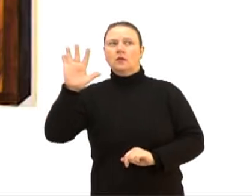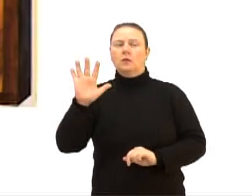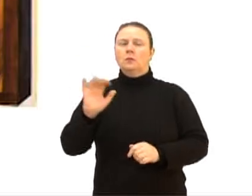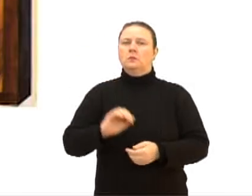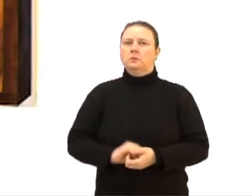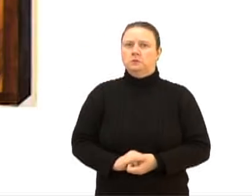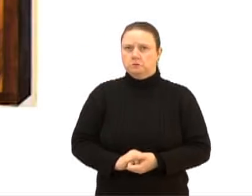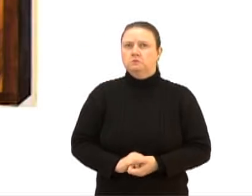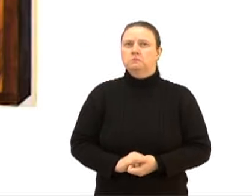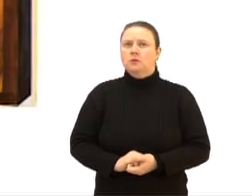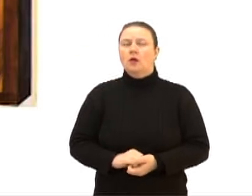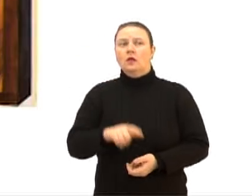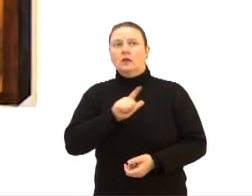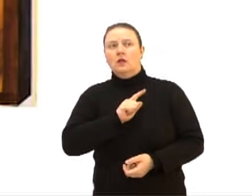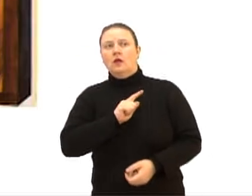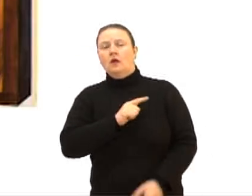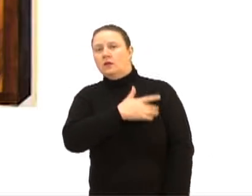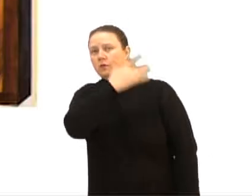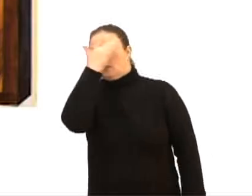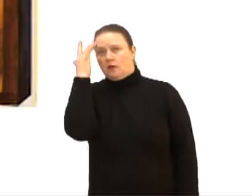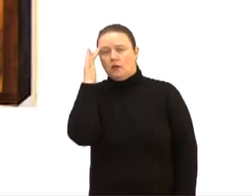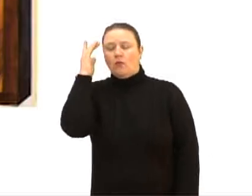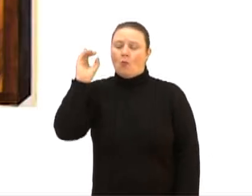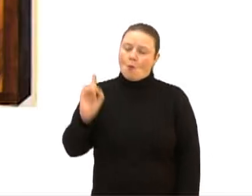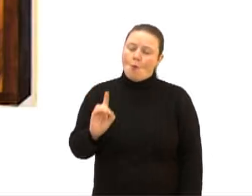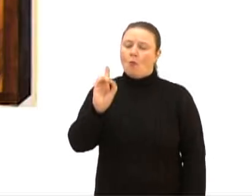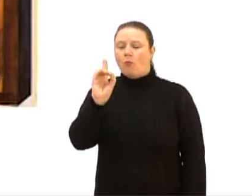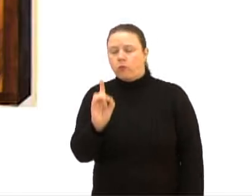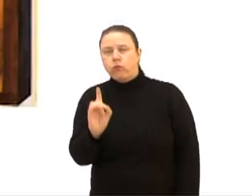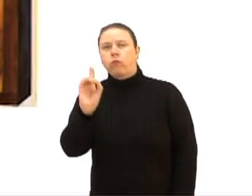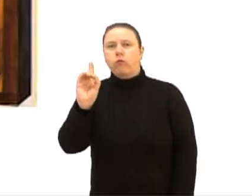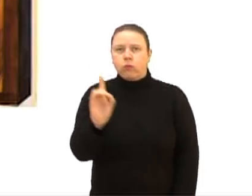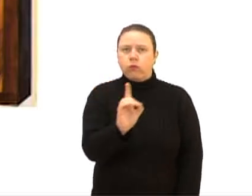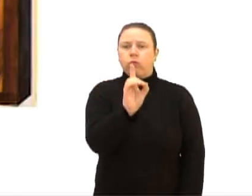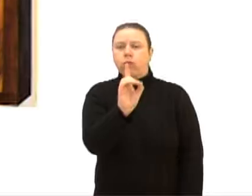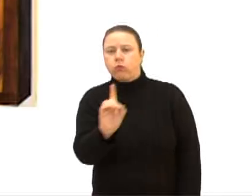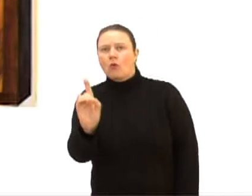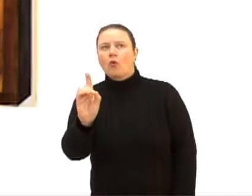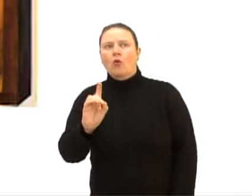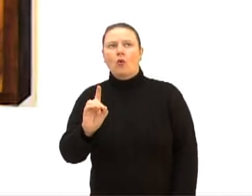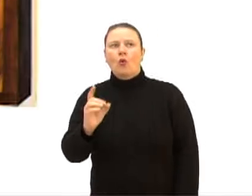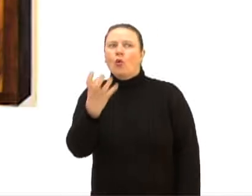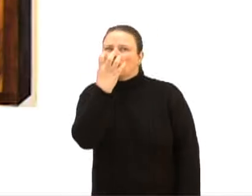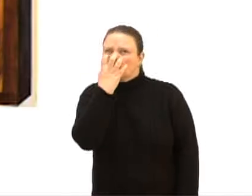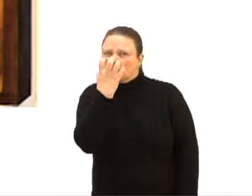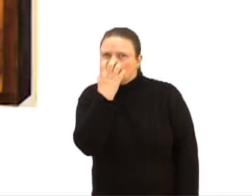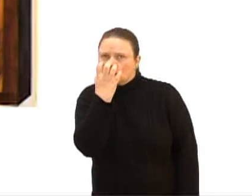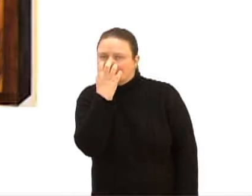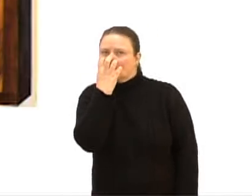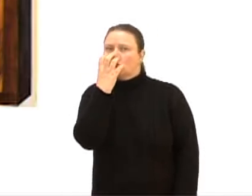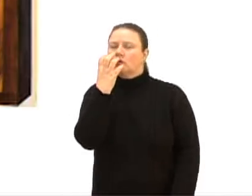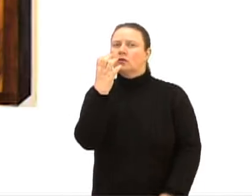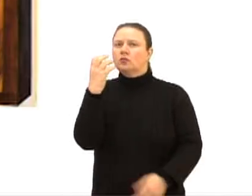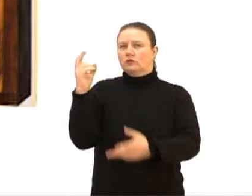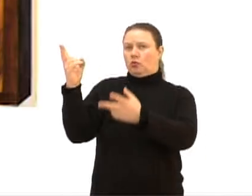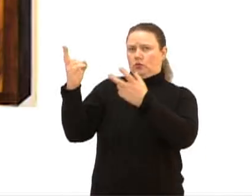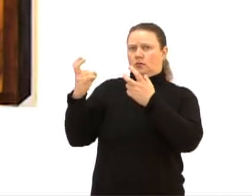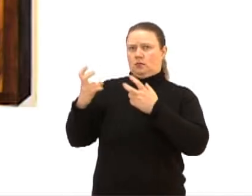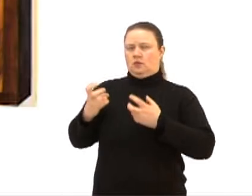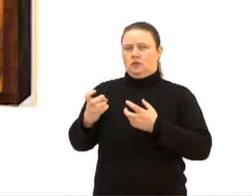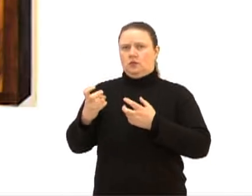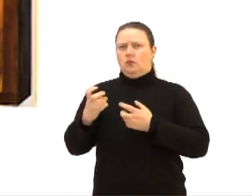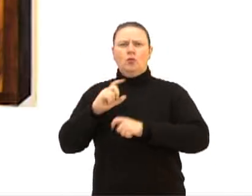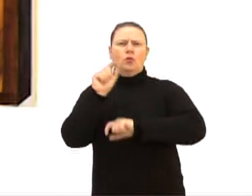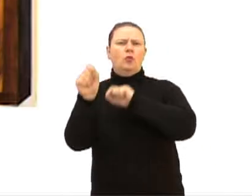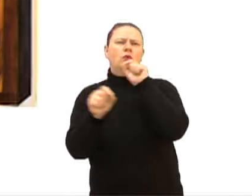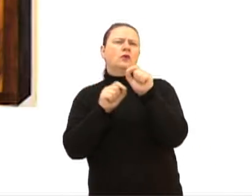fundo, né? As pessoas que estão presentes, o animalzinho aqui, o cachorro presente, né? O que